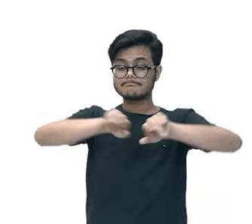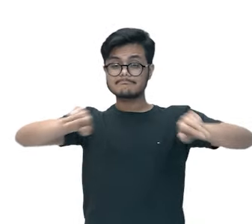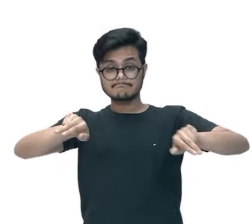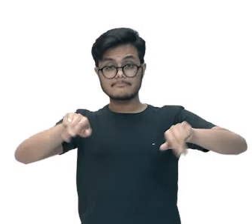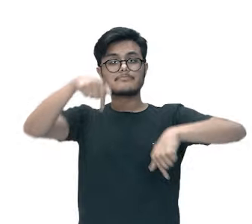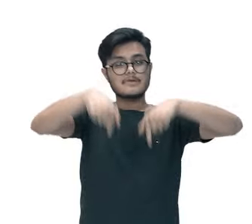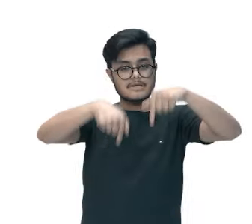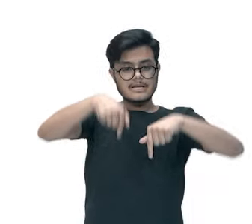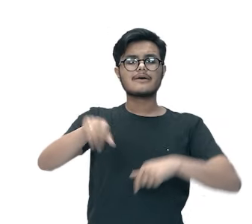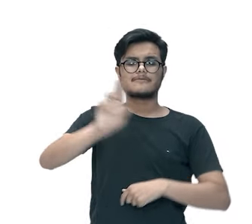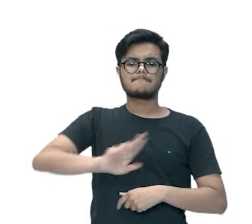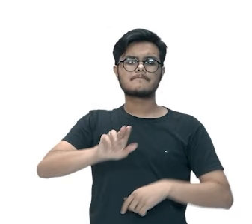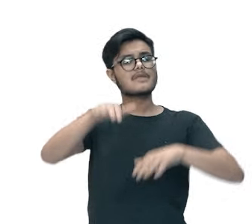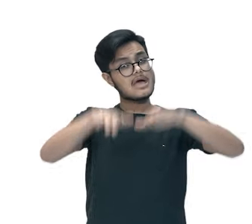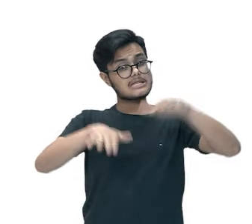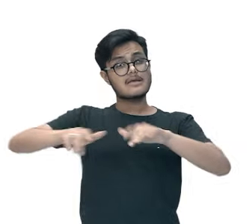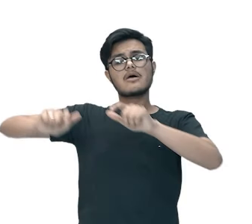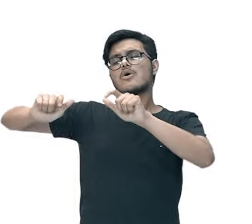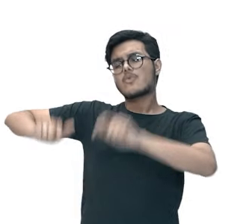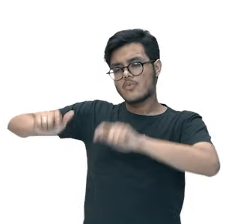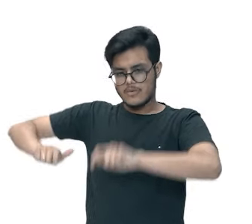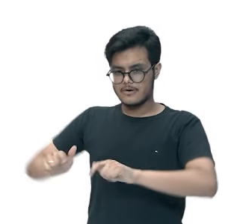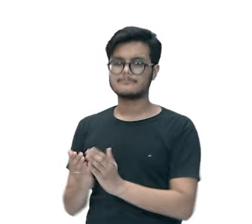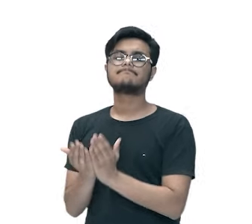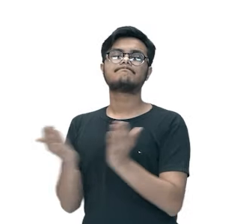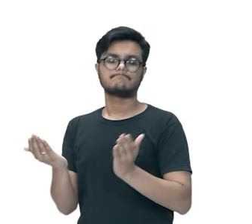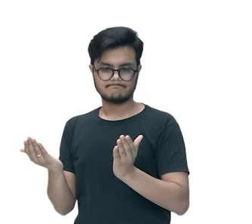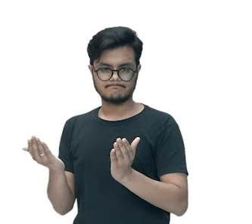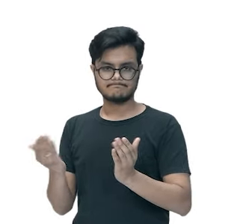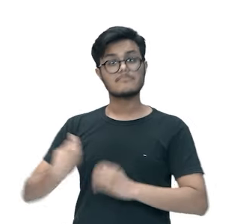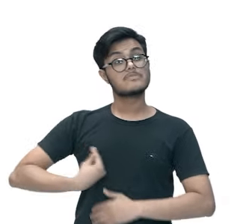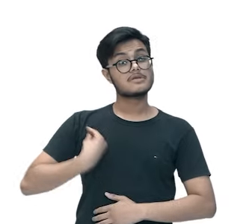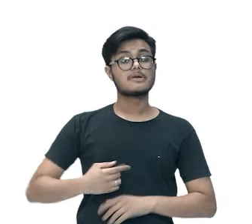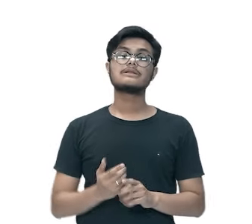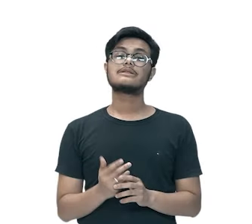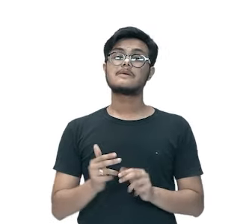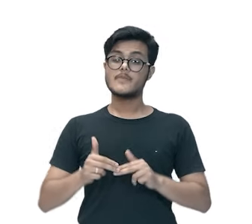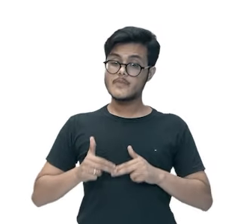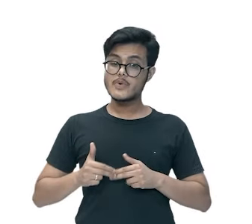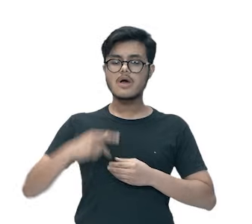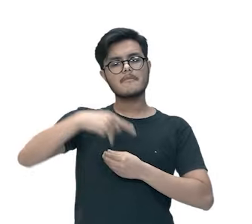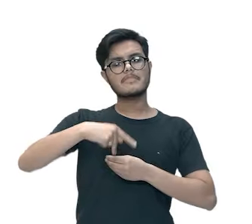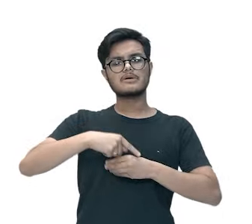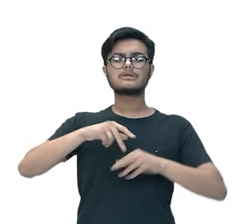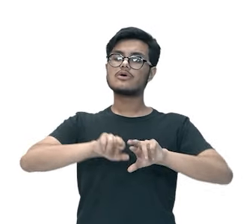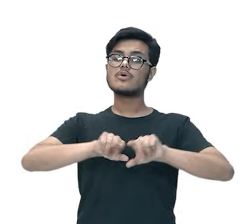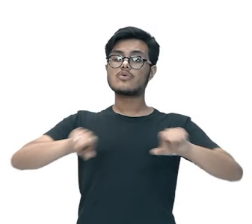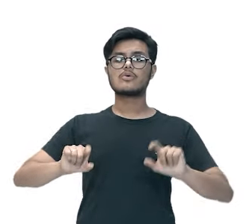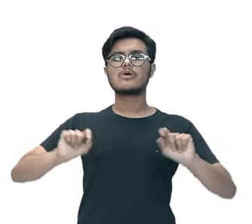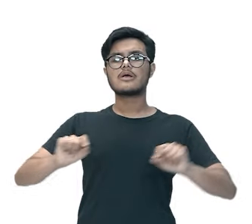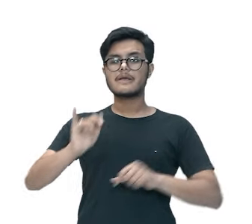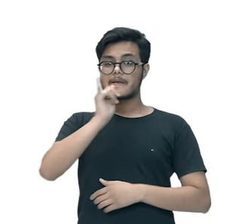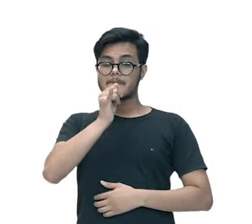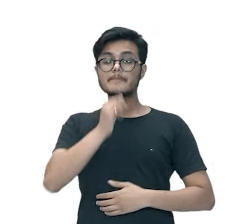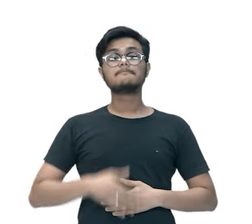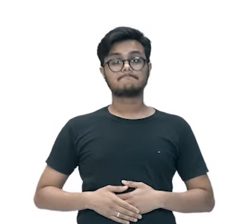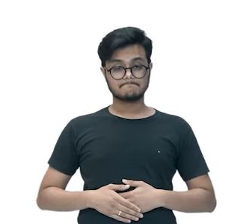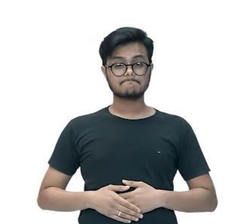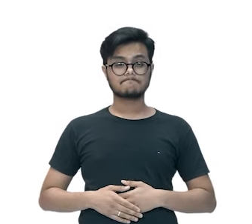petróleo e que varia conforme a sua procedência. Por isso, o petróleo pode ser classificado em